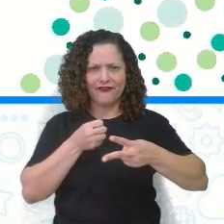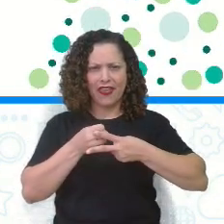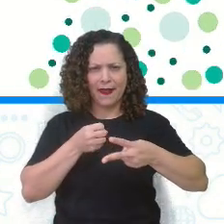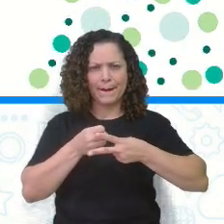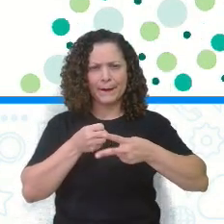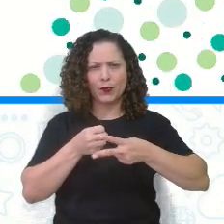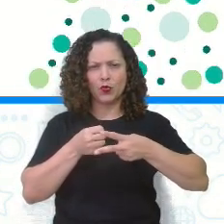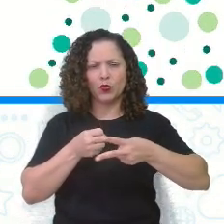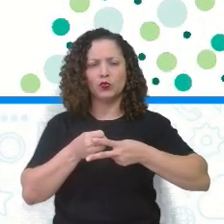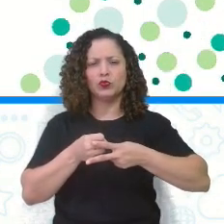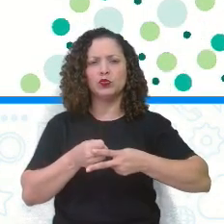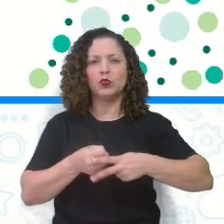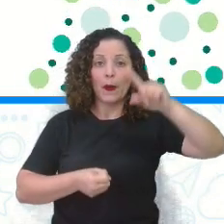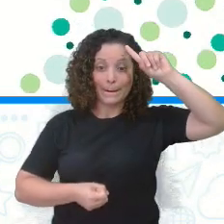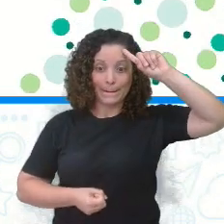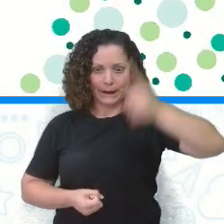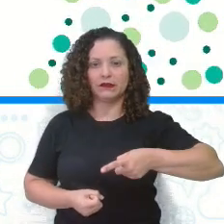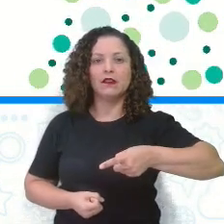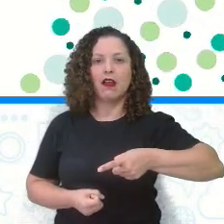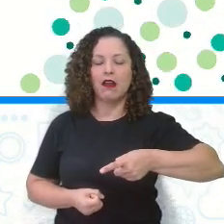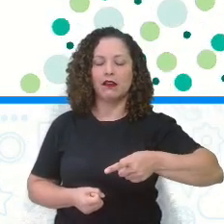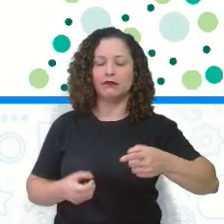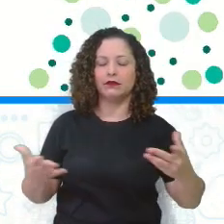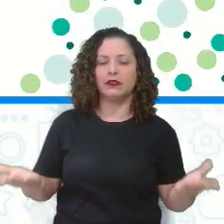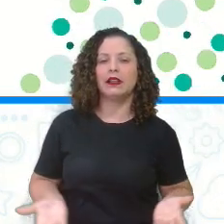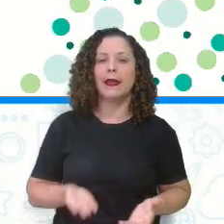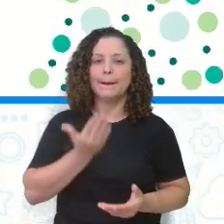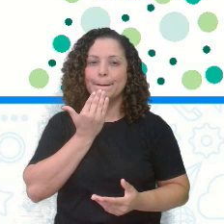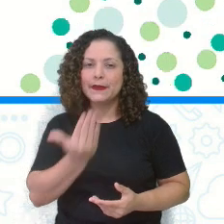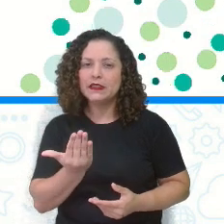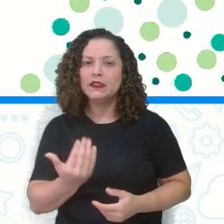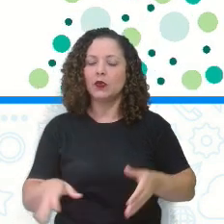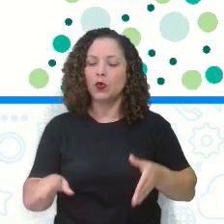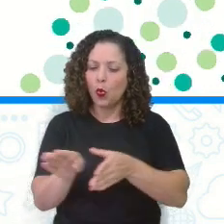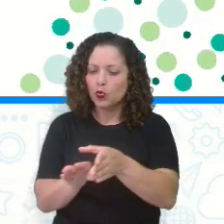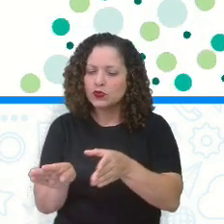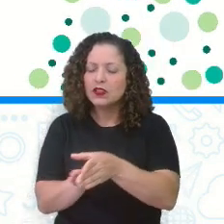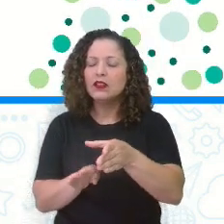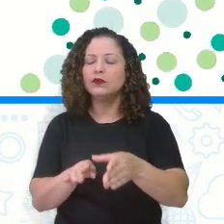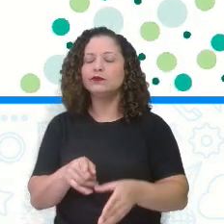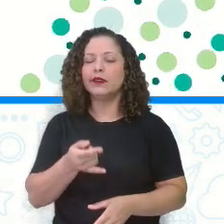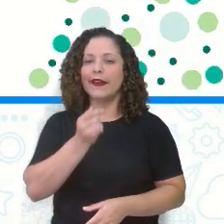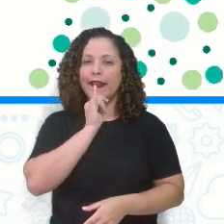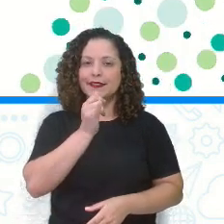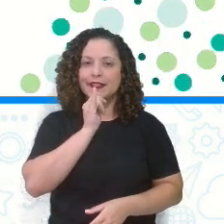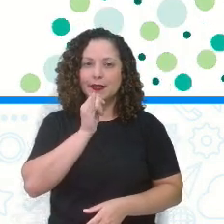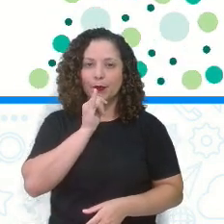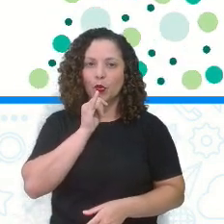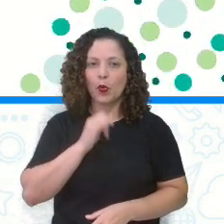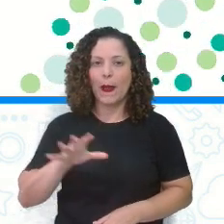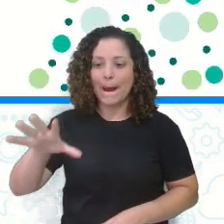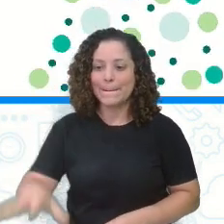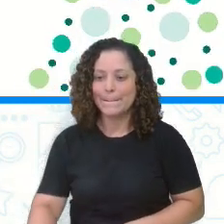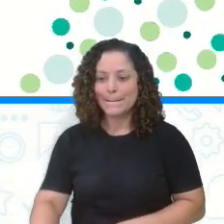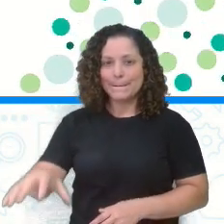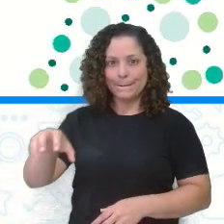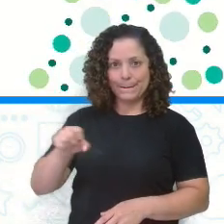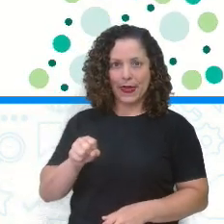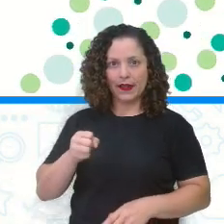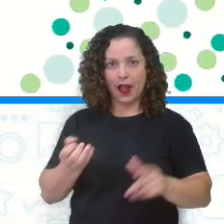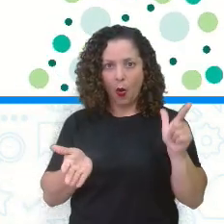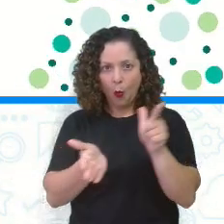que é isso, professora? Ele dá uma ordem, ele faz um pedido, dá um conselho, ele faz assim, olha. Pegue um rolo